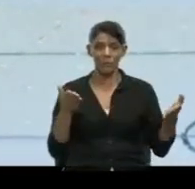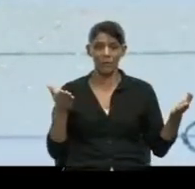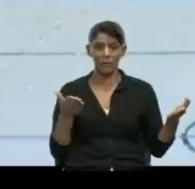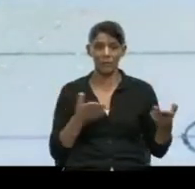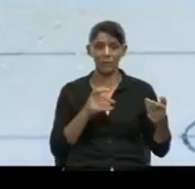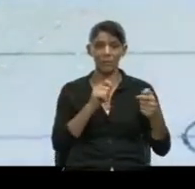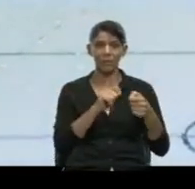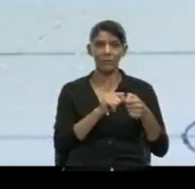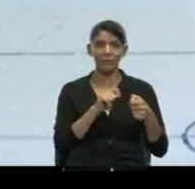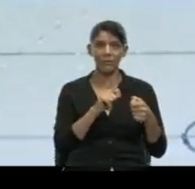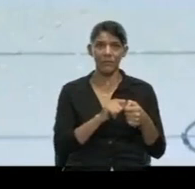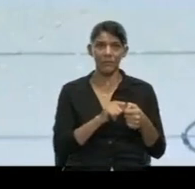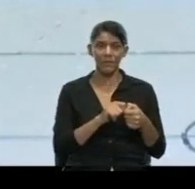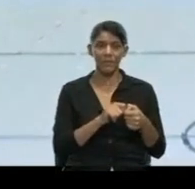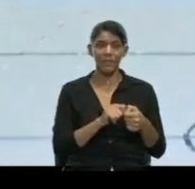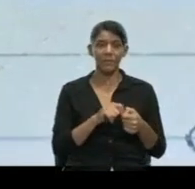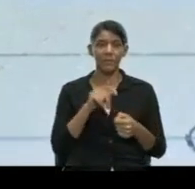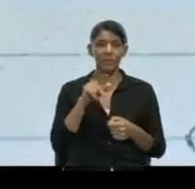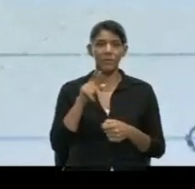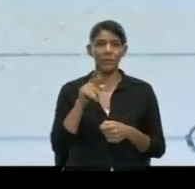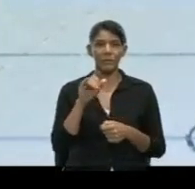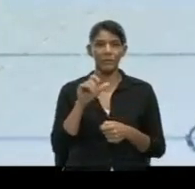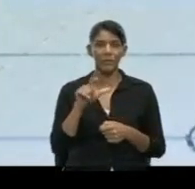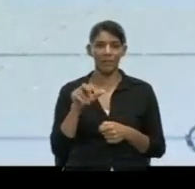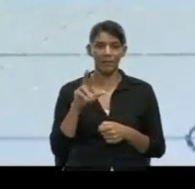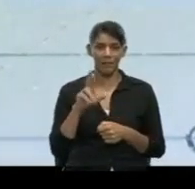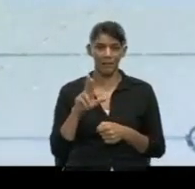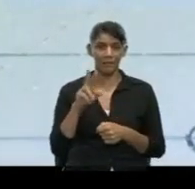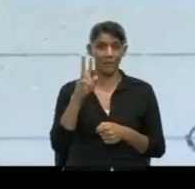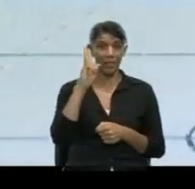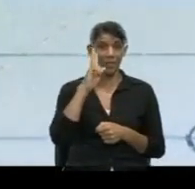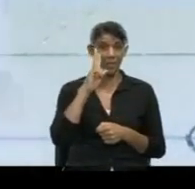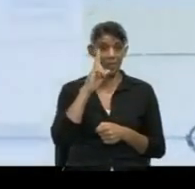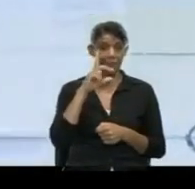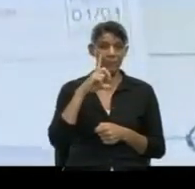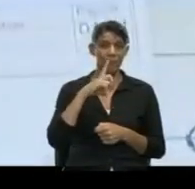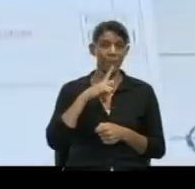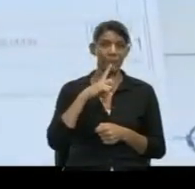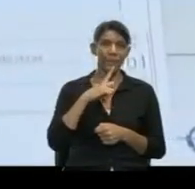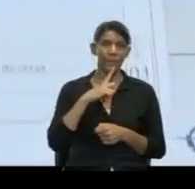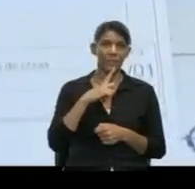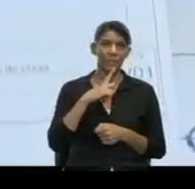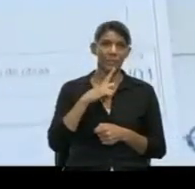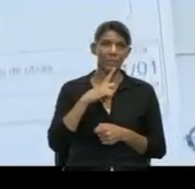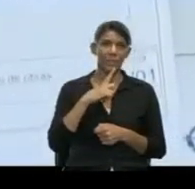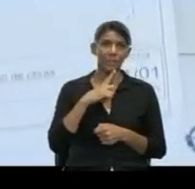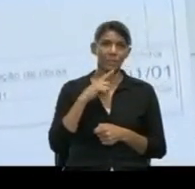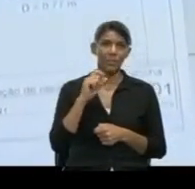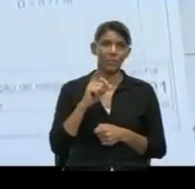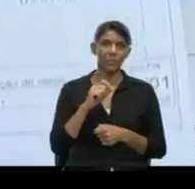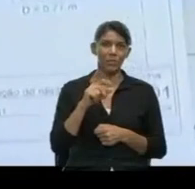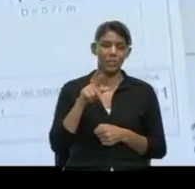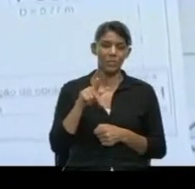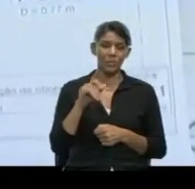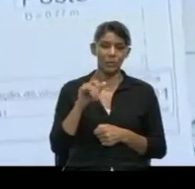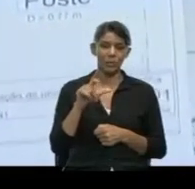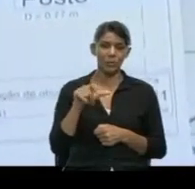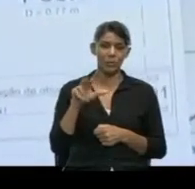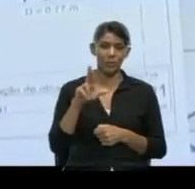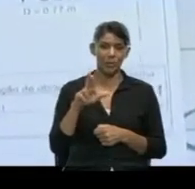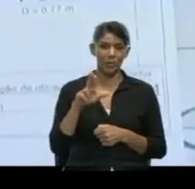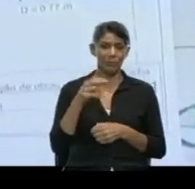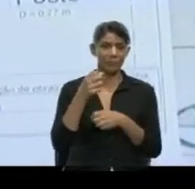fazer a locação dos pilares. Então, lembra que a gente tinha os nossos pilares na